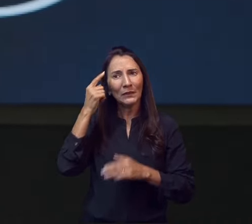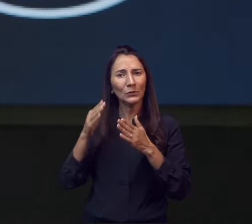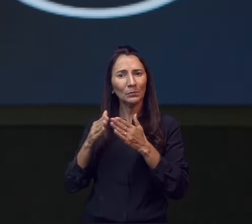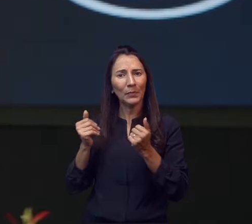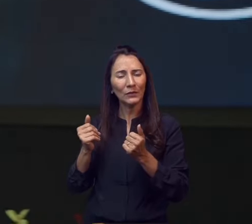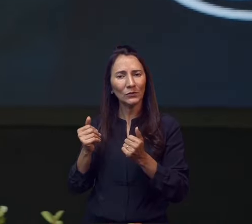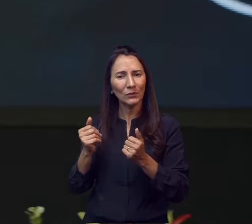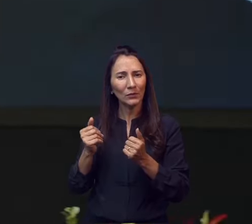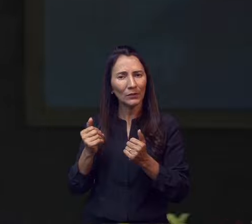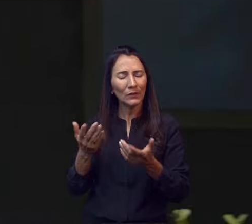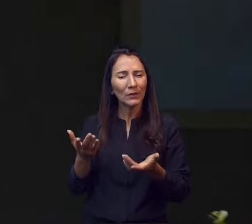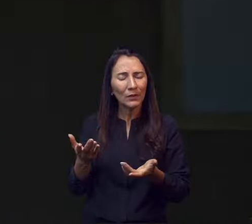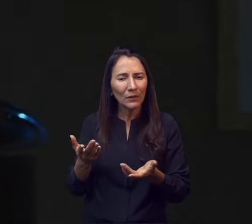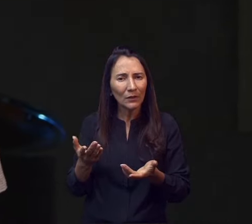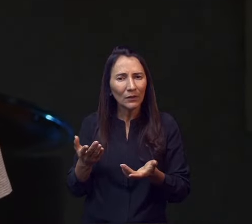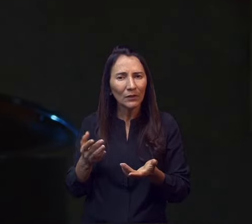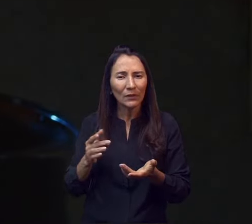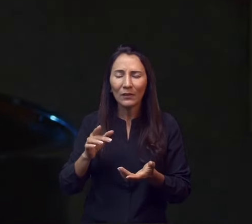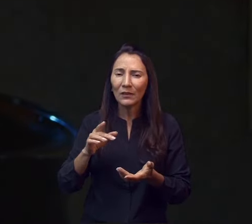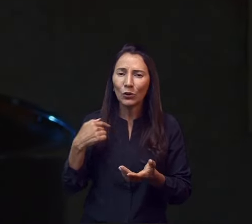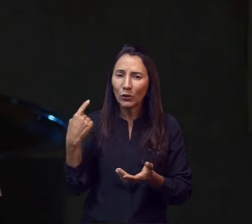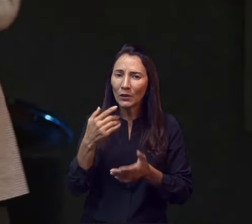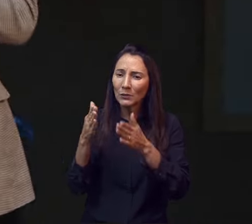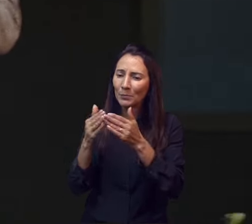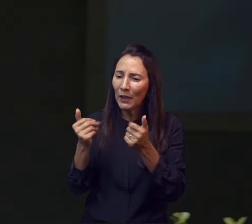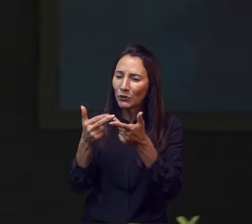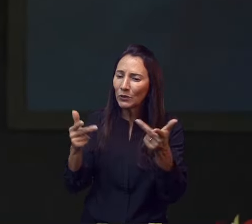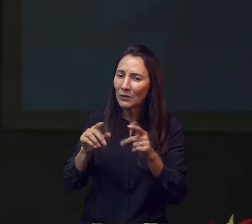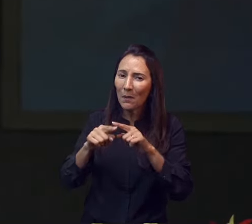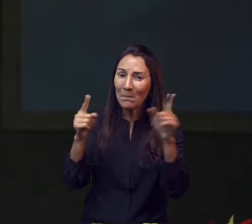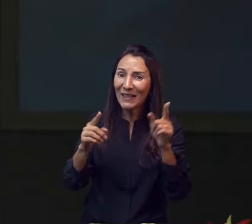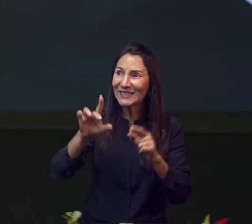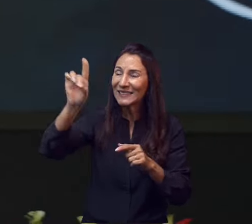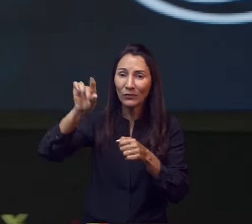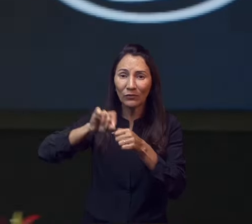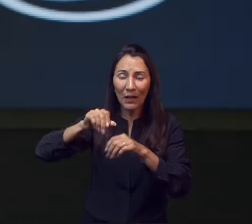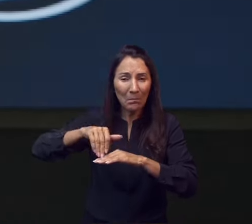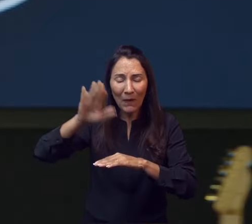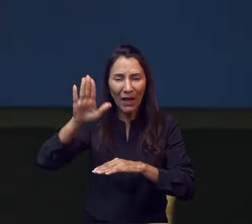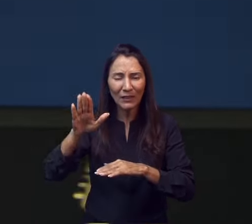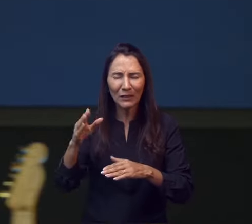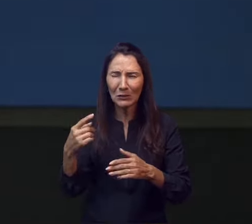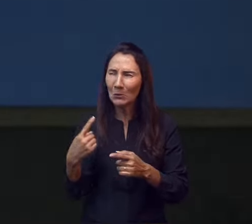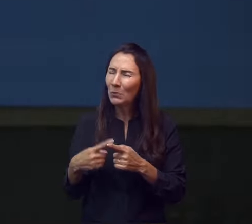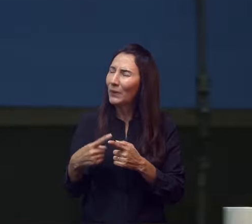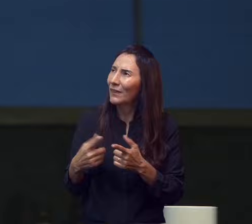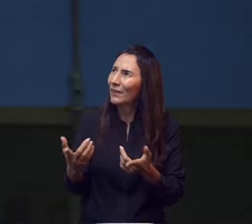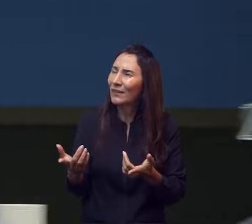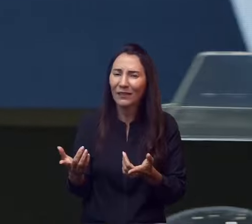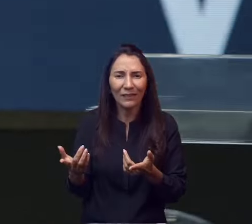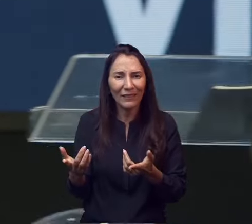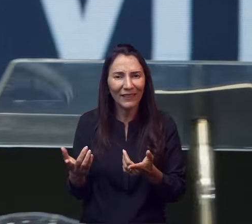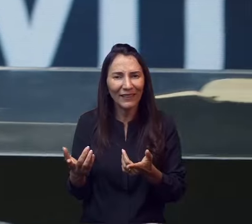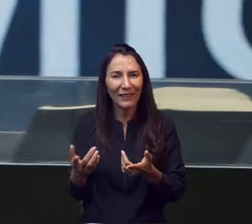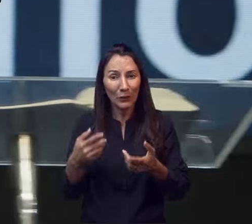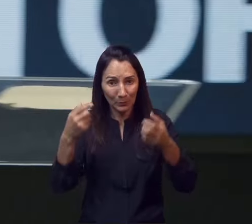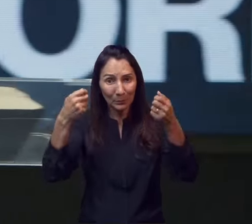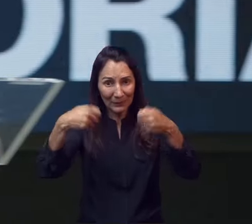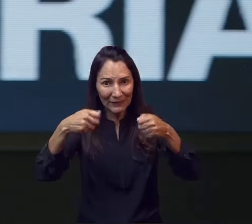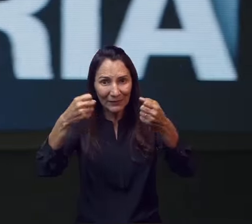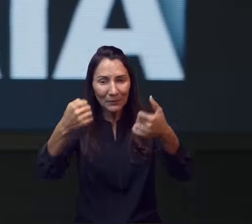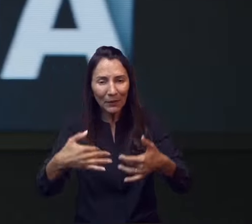além do que pedimos tá fazendo uma afirmação Então eu tenho que dizer para você biblicamente